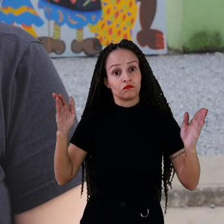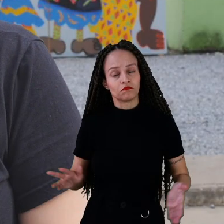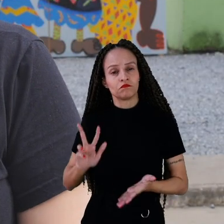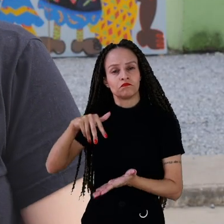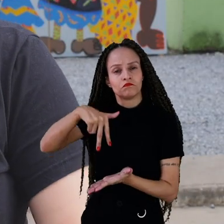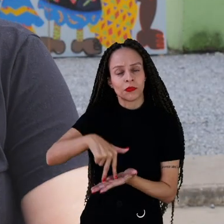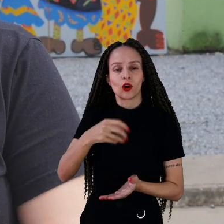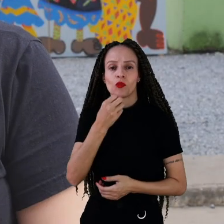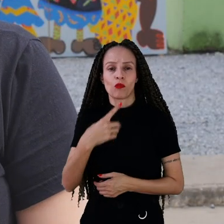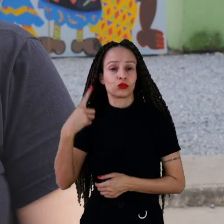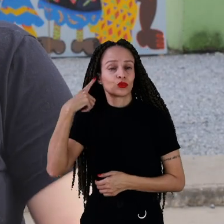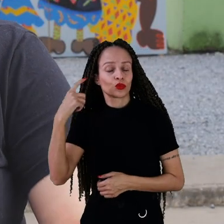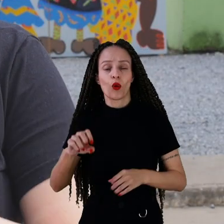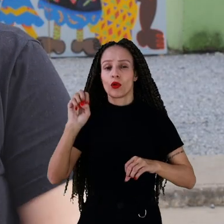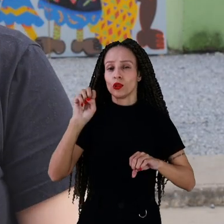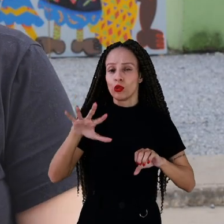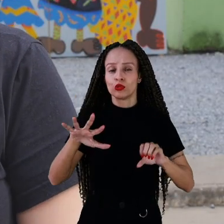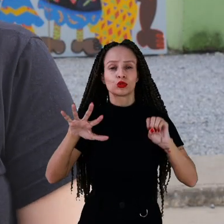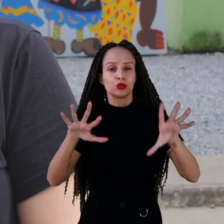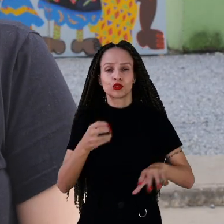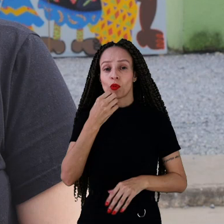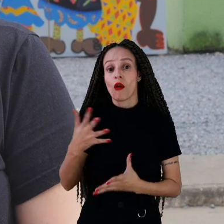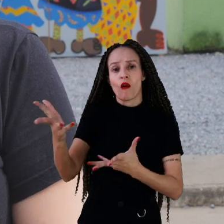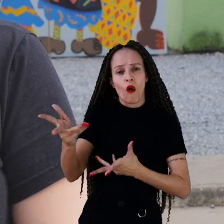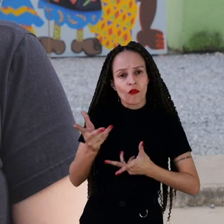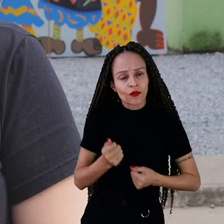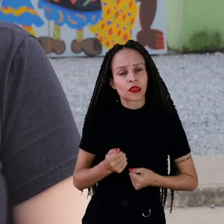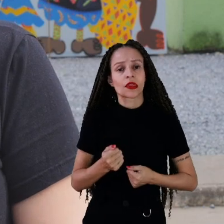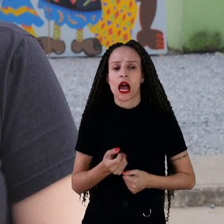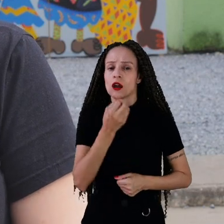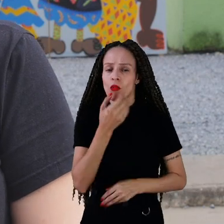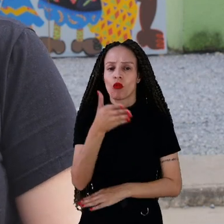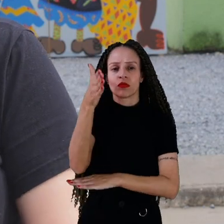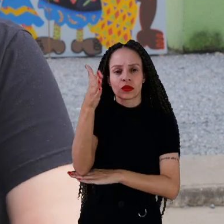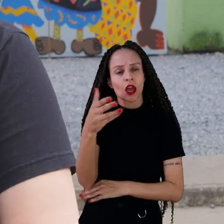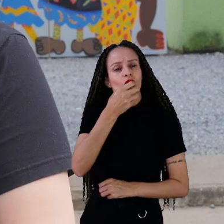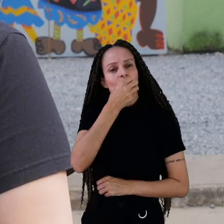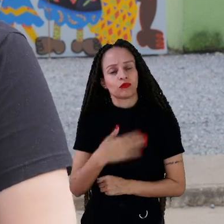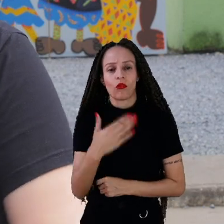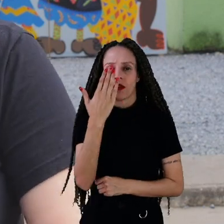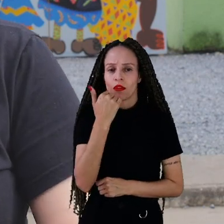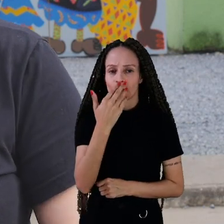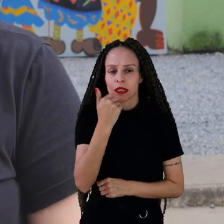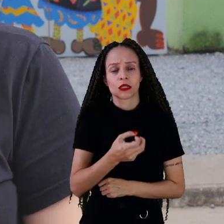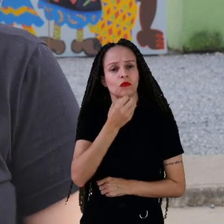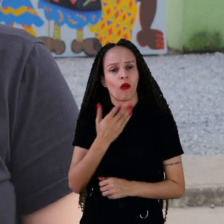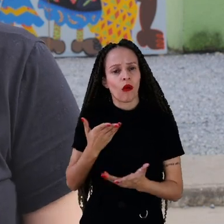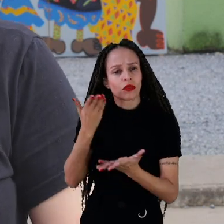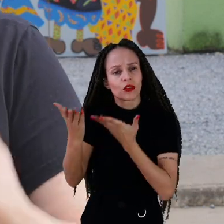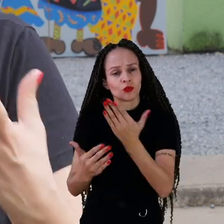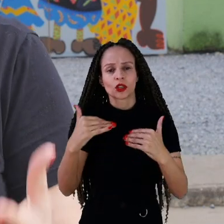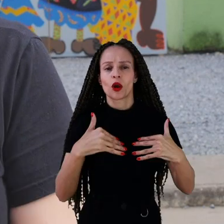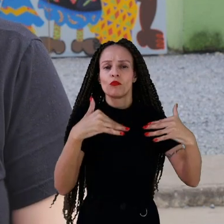um bom palco, para ter um bom som, para ter uma boa luz, para convidar as pessoas e trazê-las para um bom hotel, com uma boa